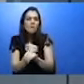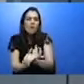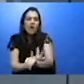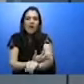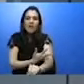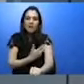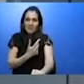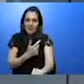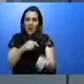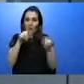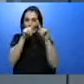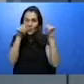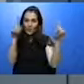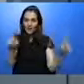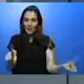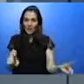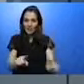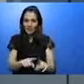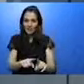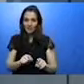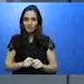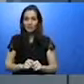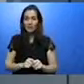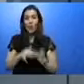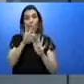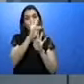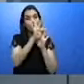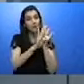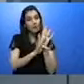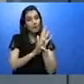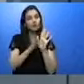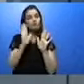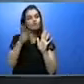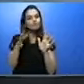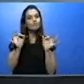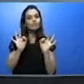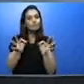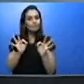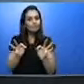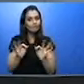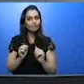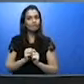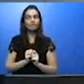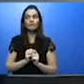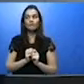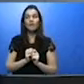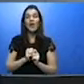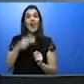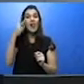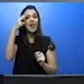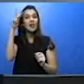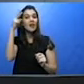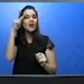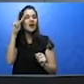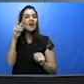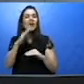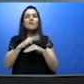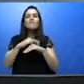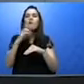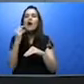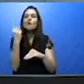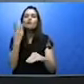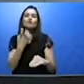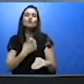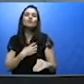tá? Nosso textinho ficou pronto, tá, crianças? Lembrando para vocês que é mais uma